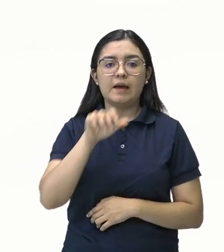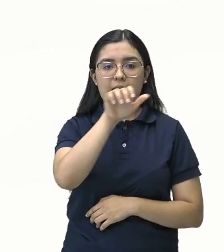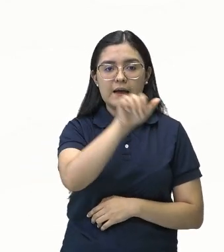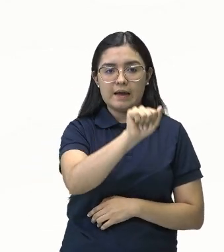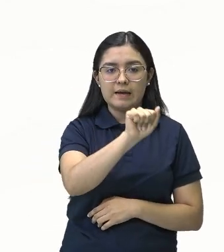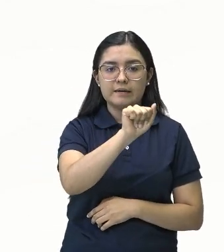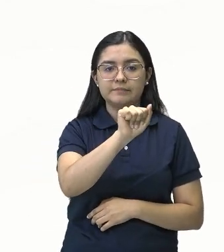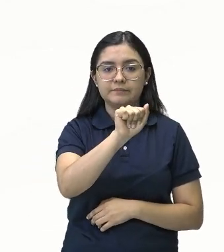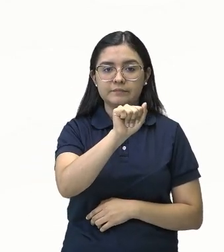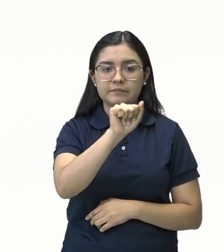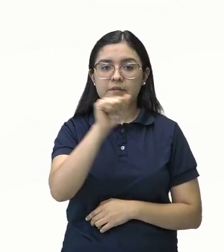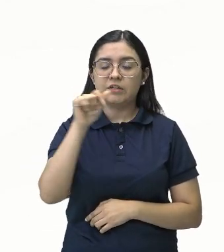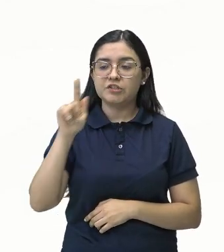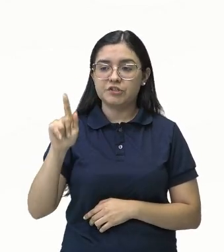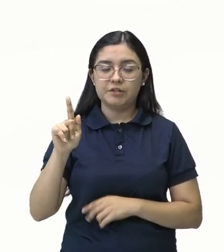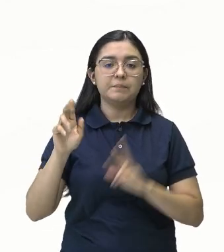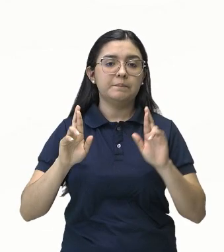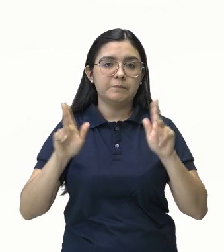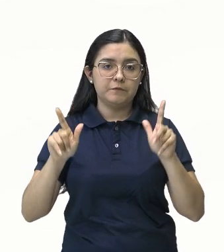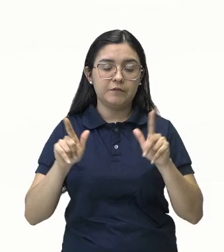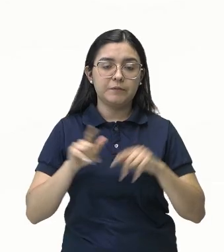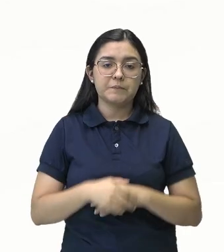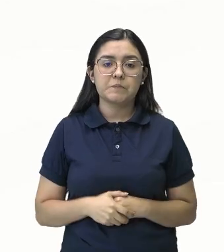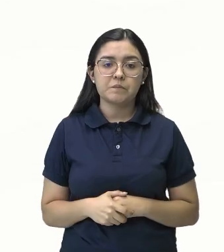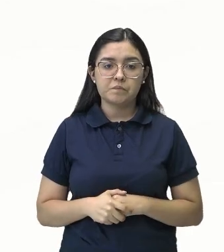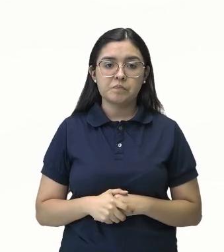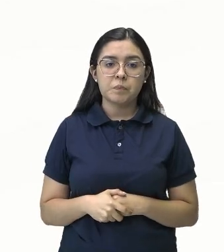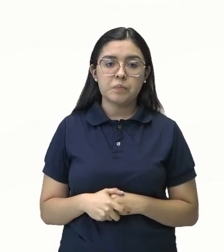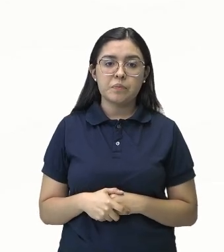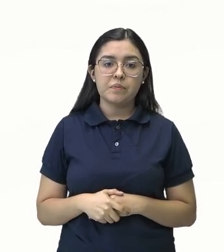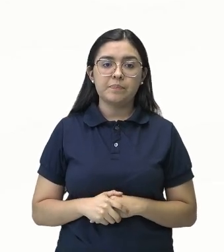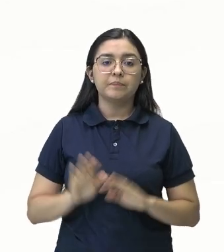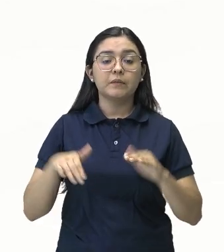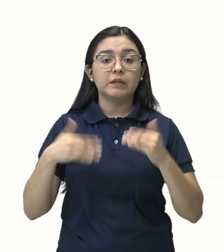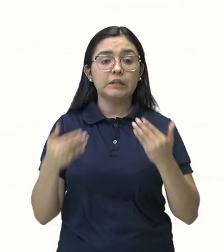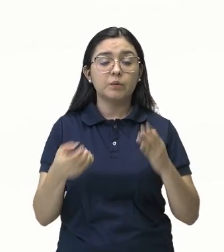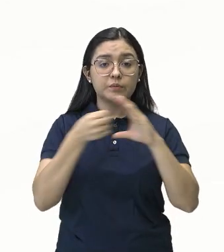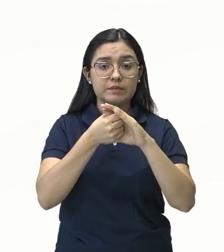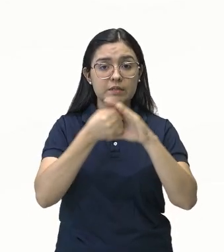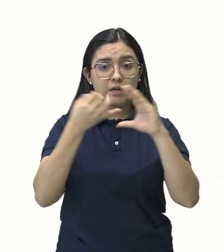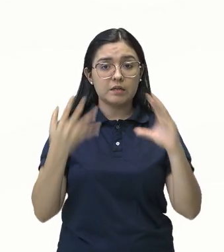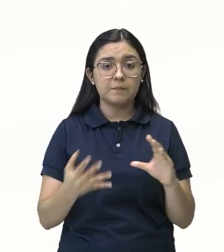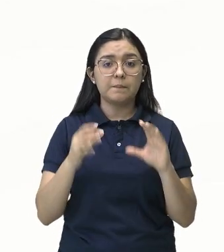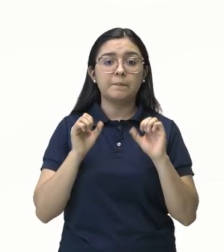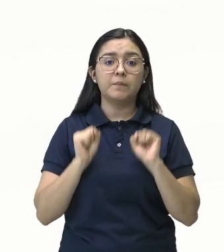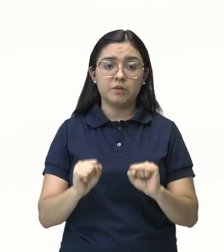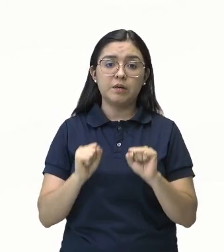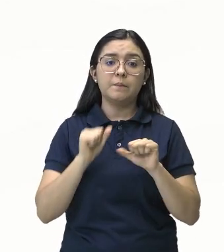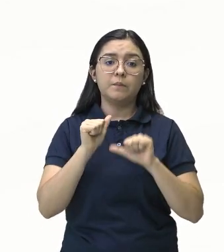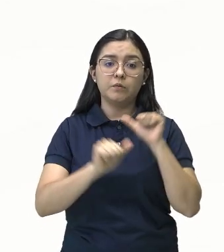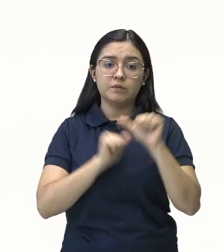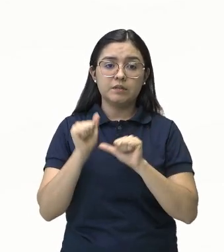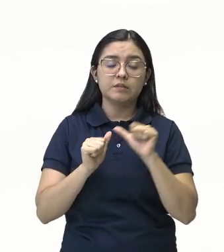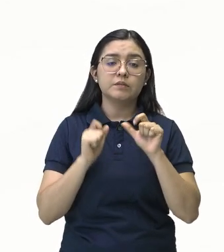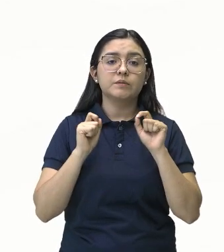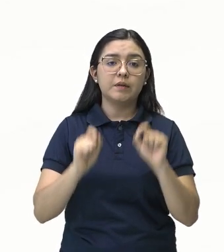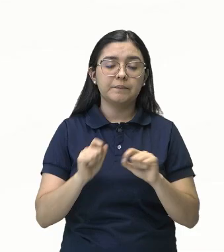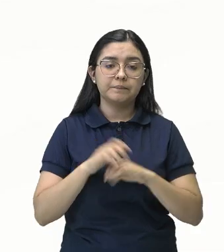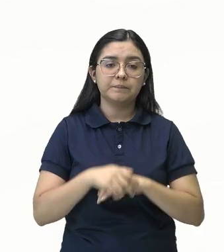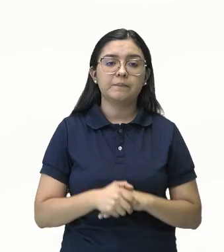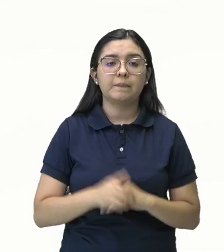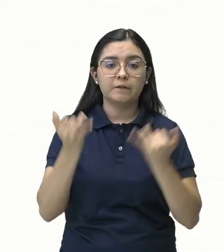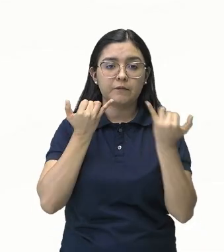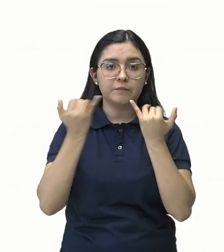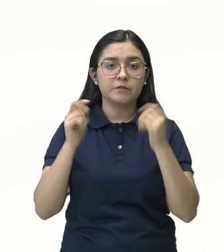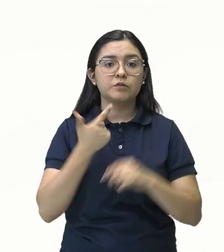da adenina para a guanina. Então, com essa característica, poderia mudar as informações